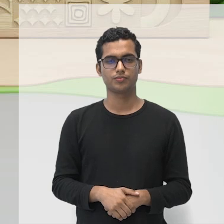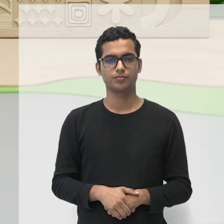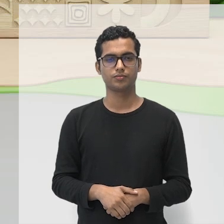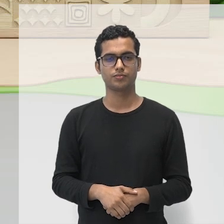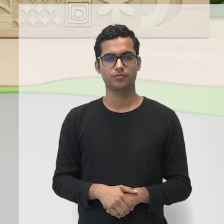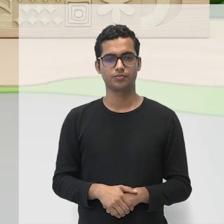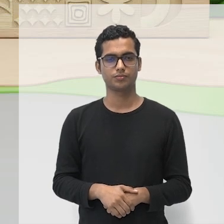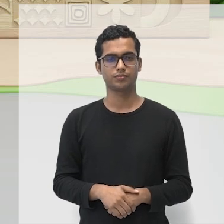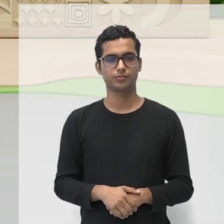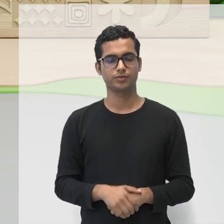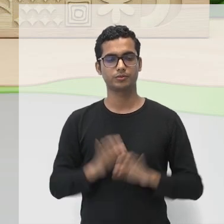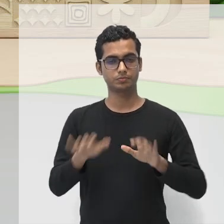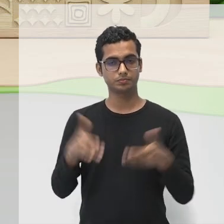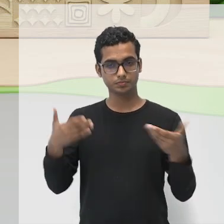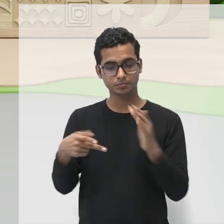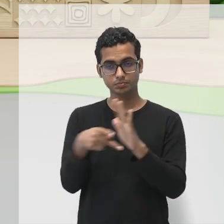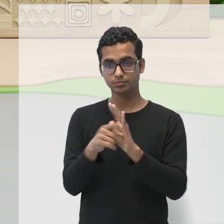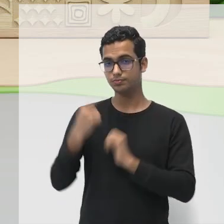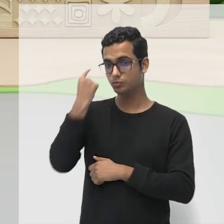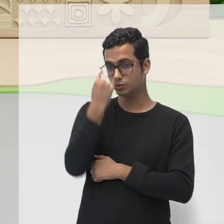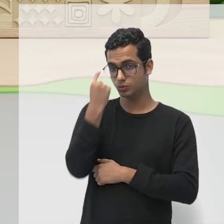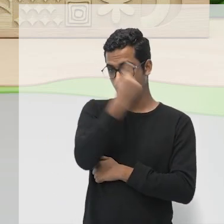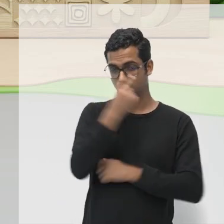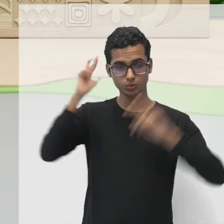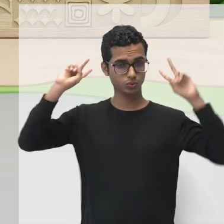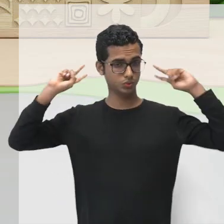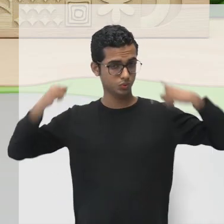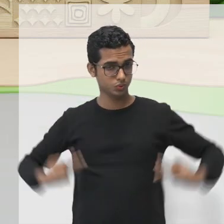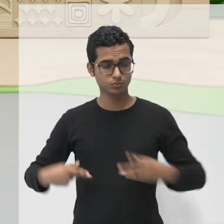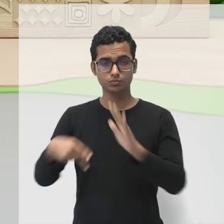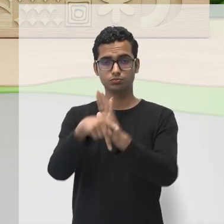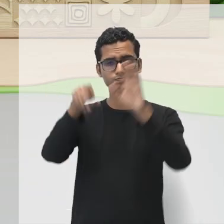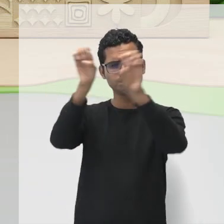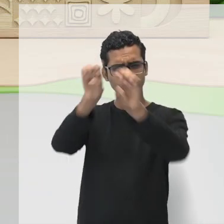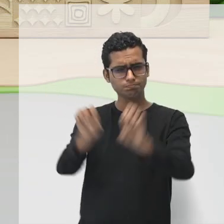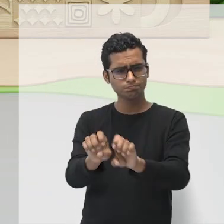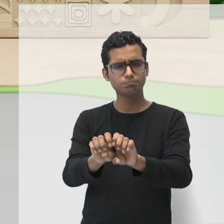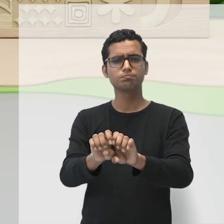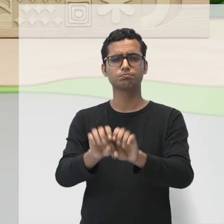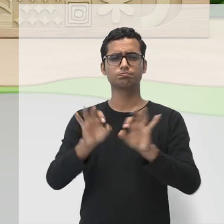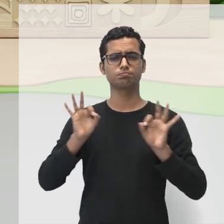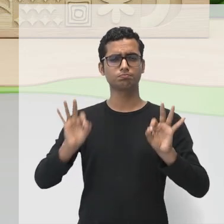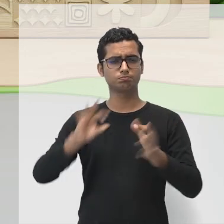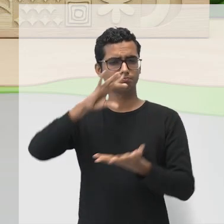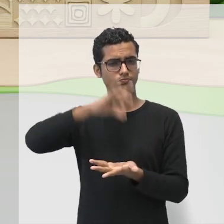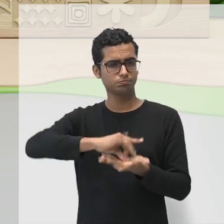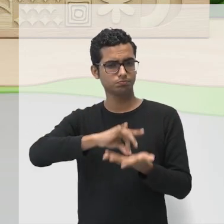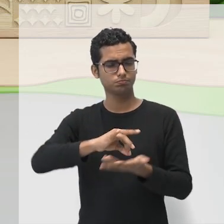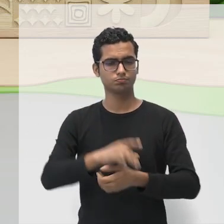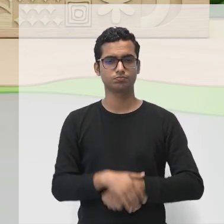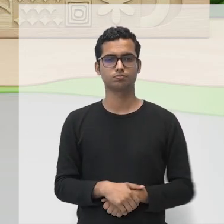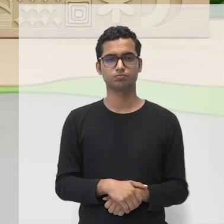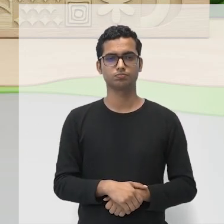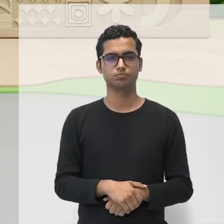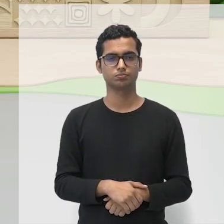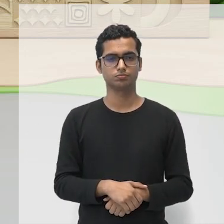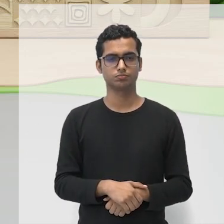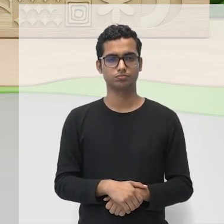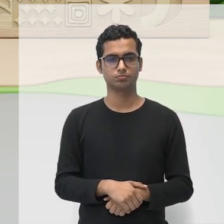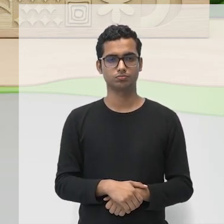Contudo, o olho humano é uma estrutura complexa, sendo o